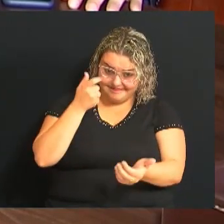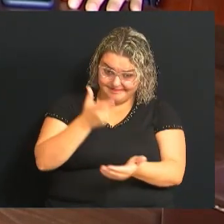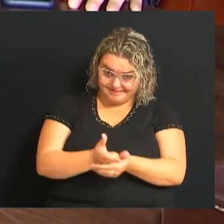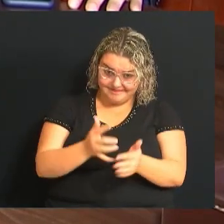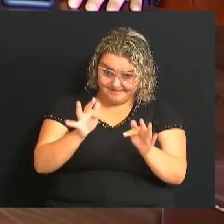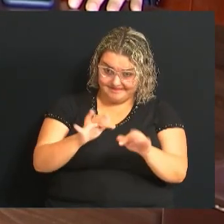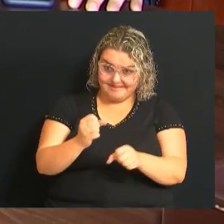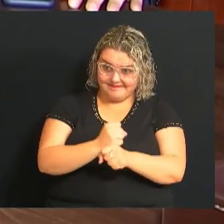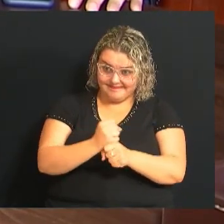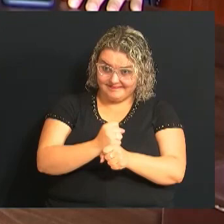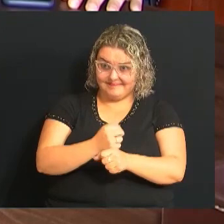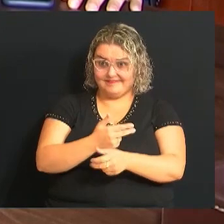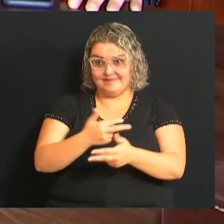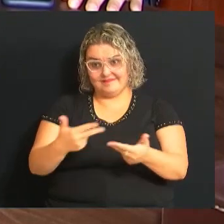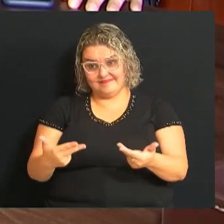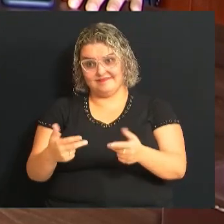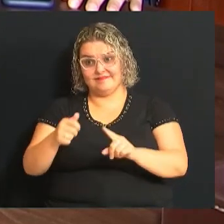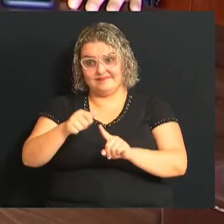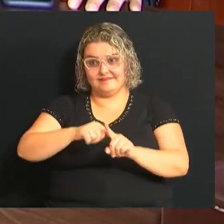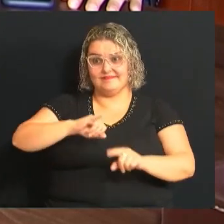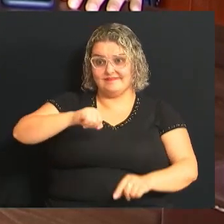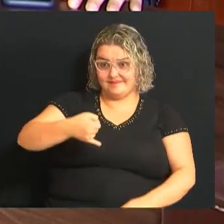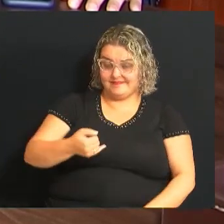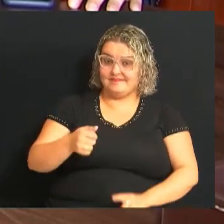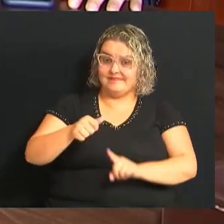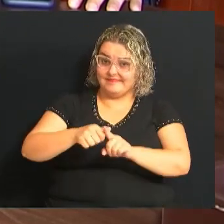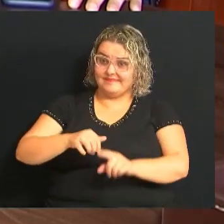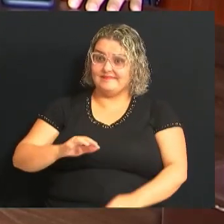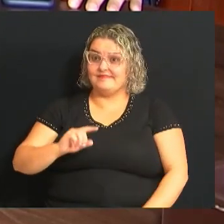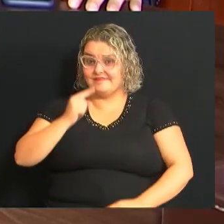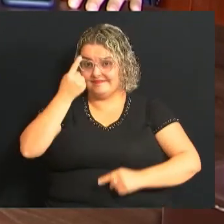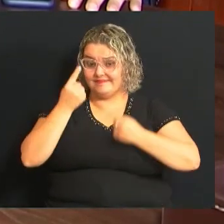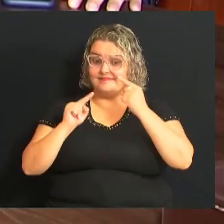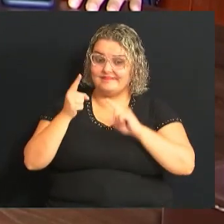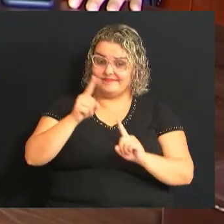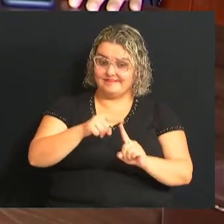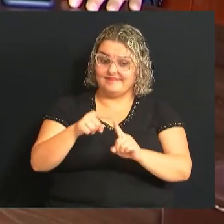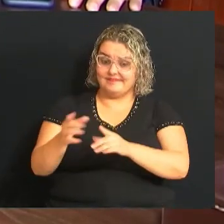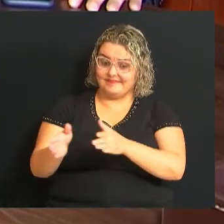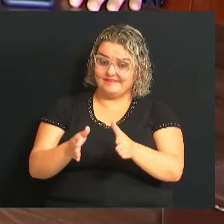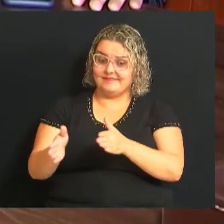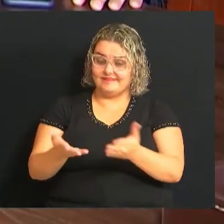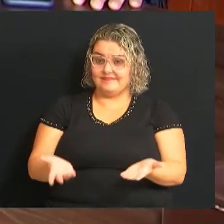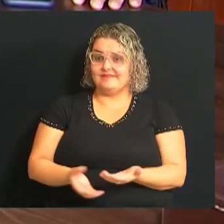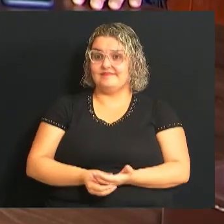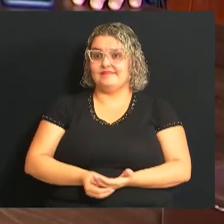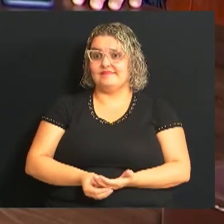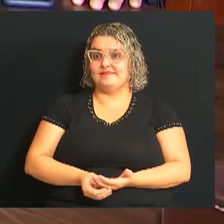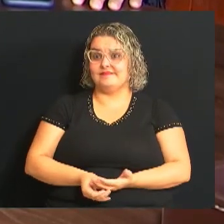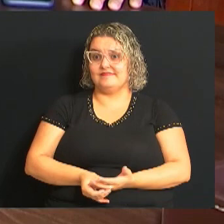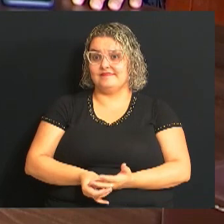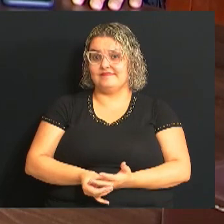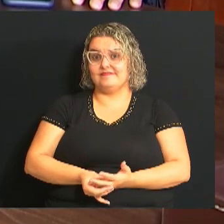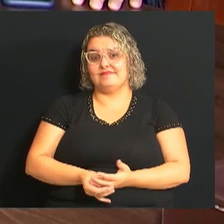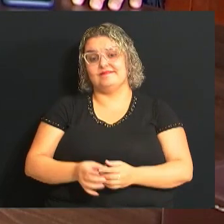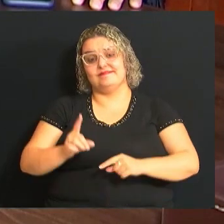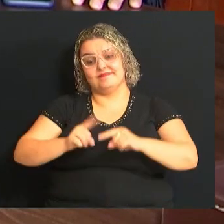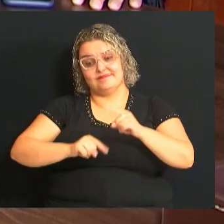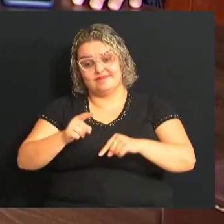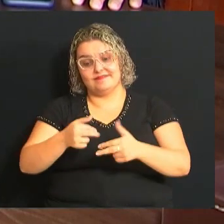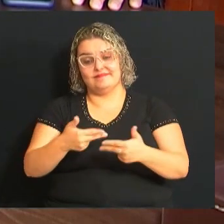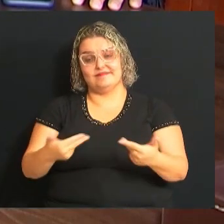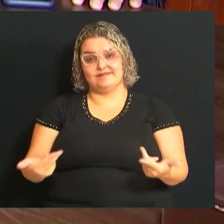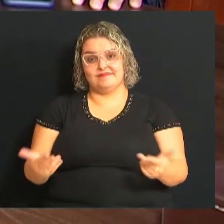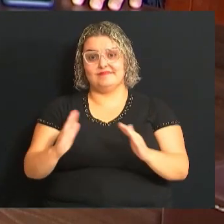aquelas coisas em janeiro, fevereiro, aqui no comecinho, que são típicas desse período, né? E o material escolar tá aí